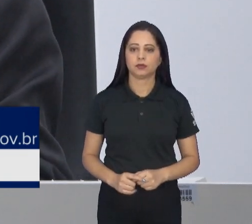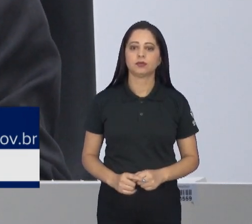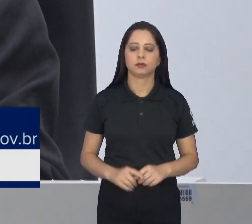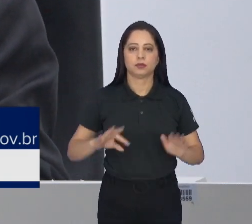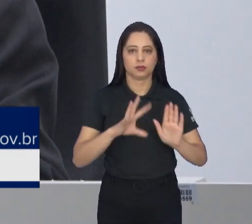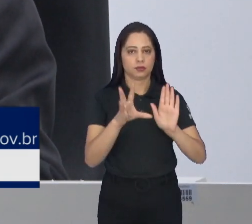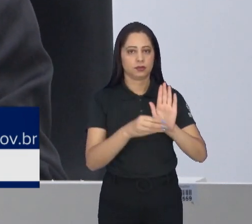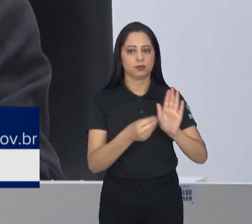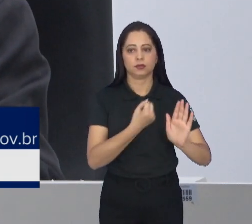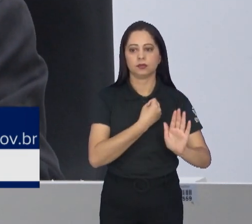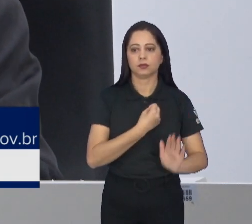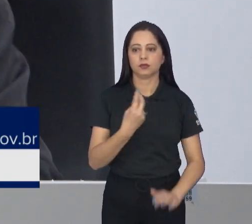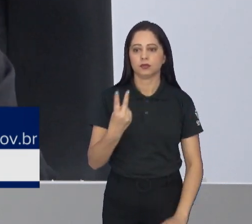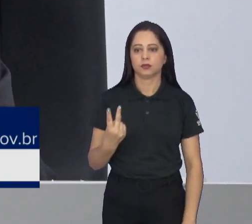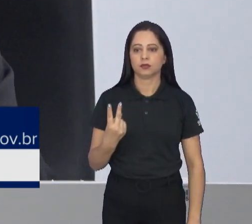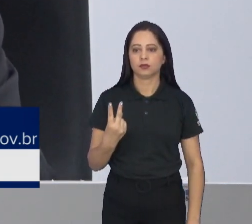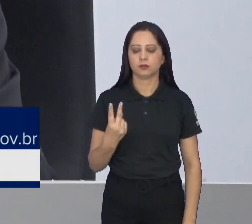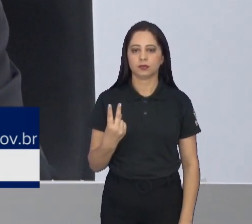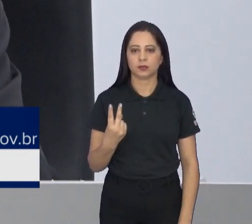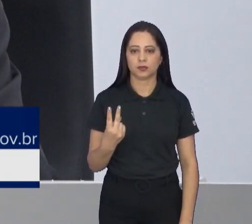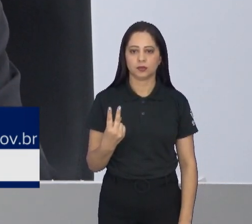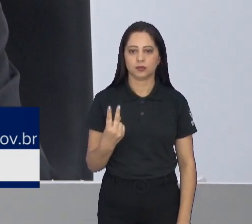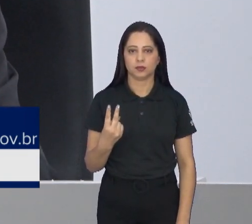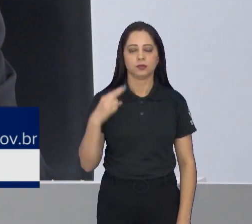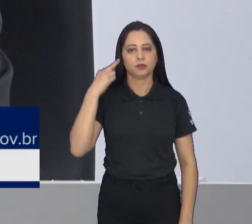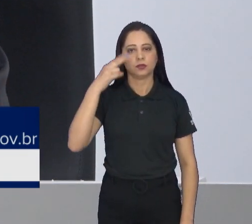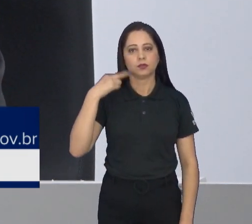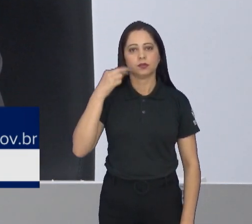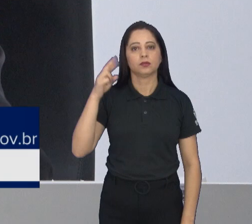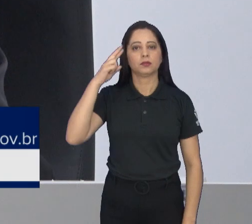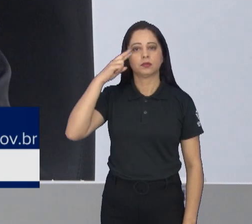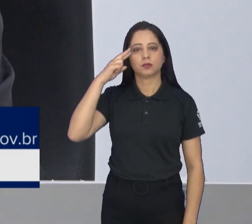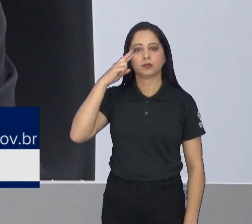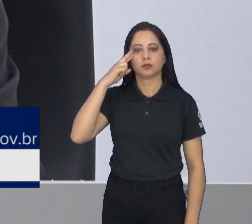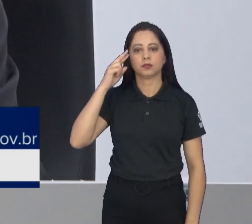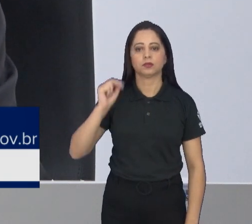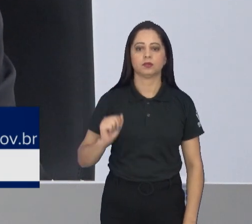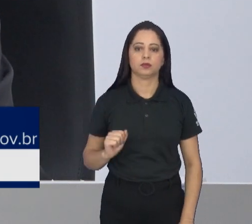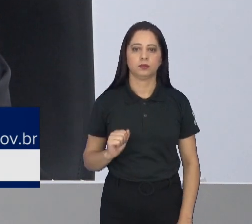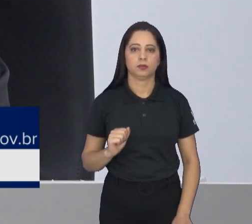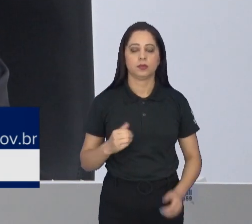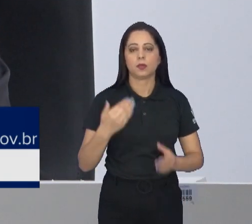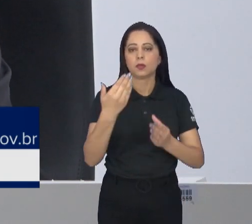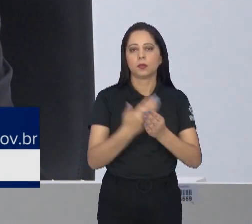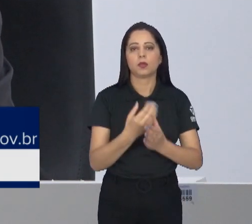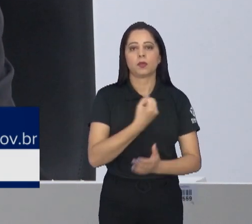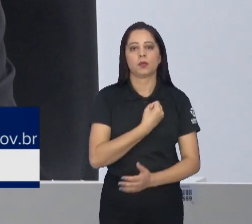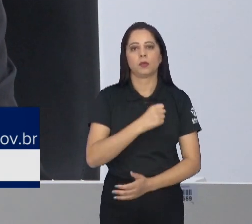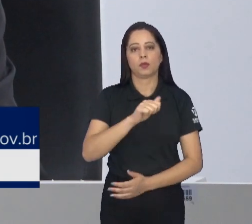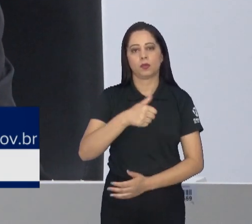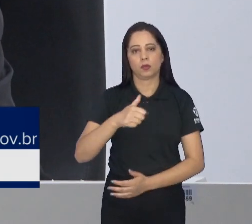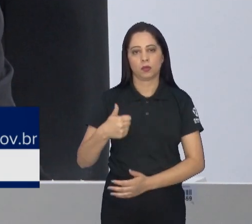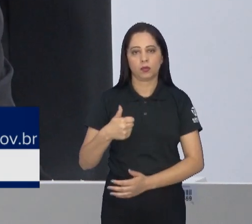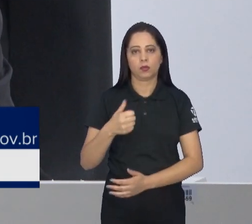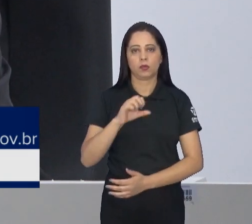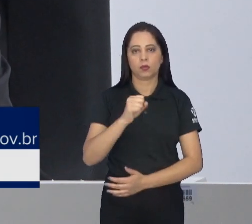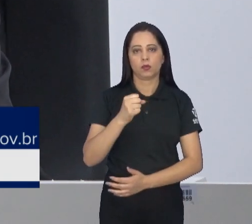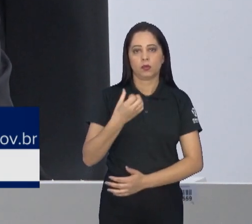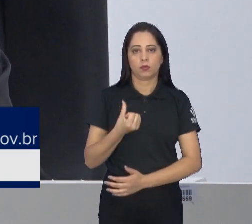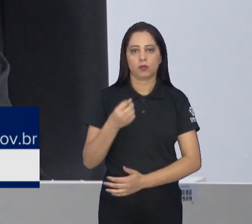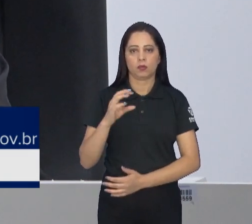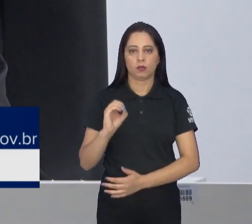Emenda número 2, de autoria vereador Rogério Dacacém, ao processo número